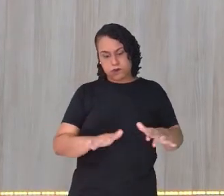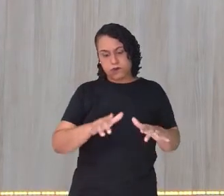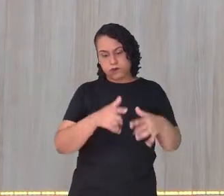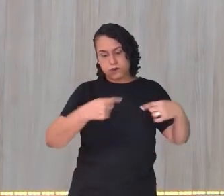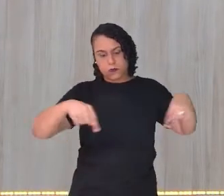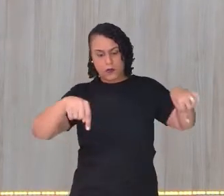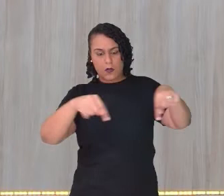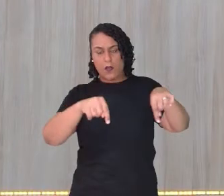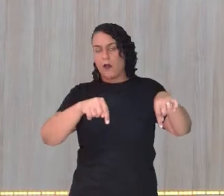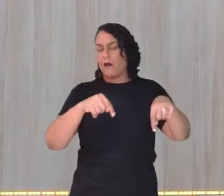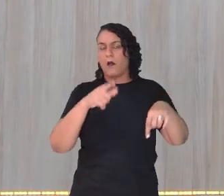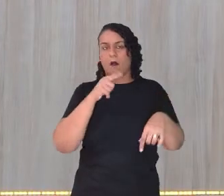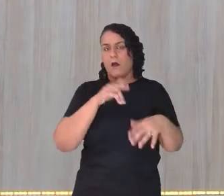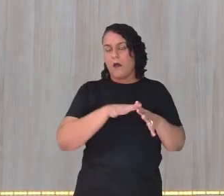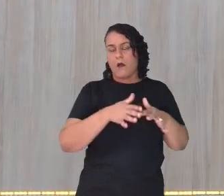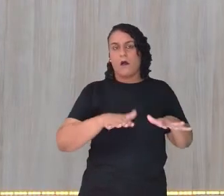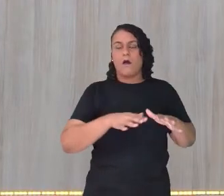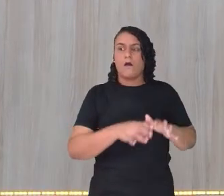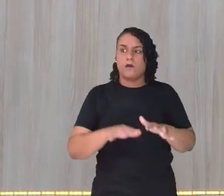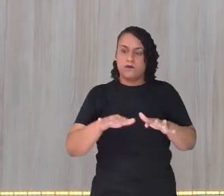de rios, de mares, alguns estão,